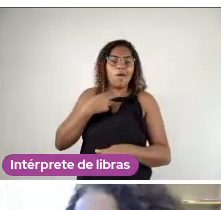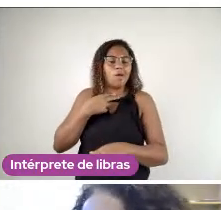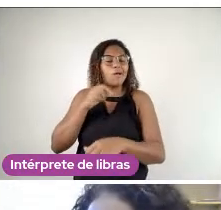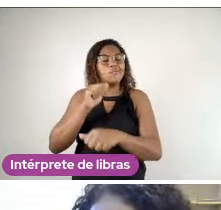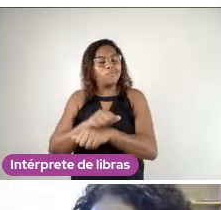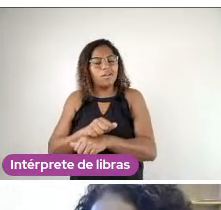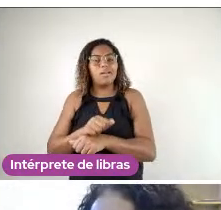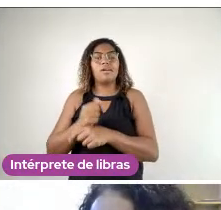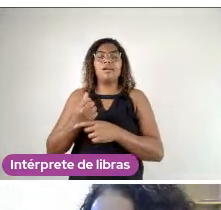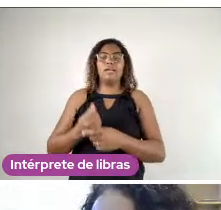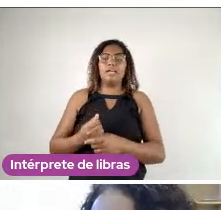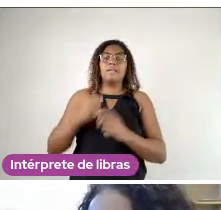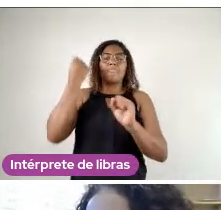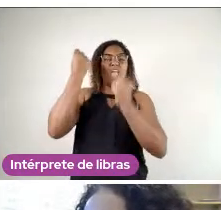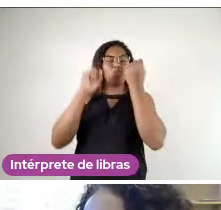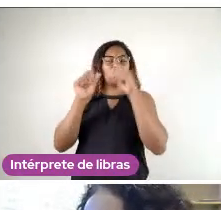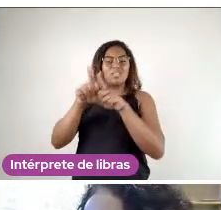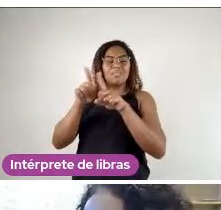ameaçada, né?